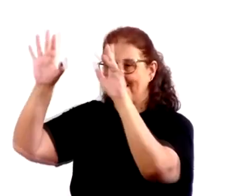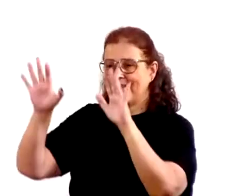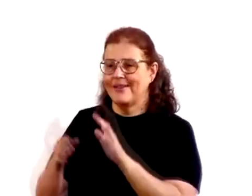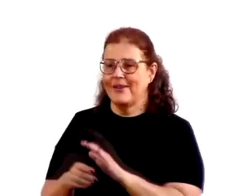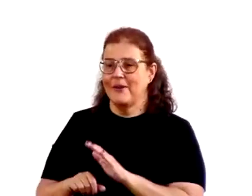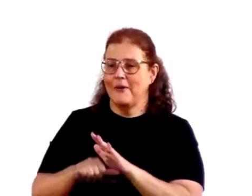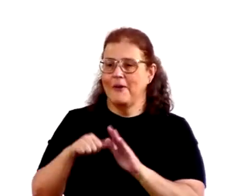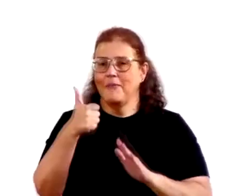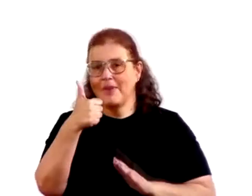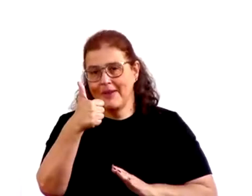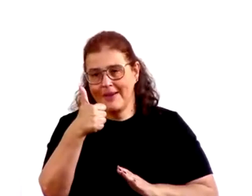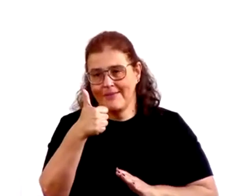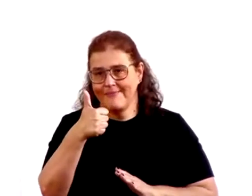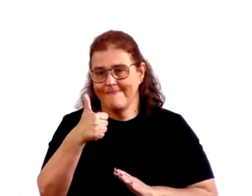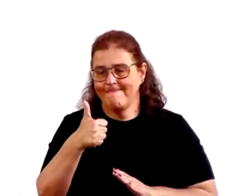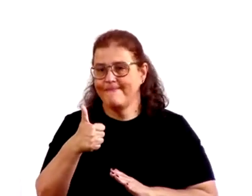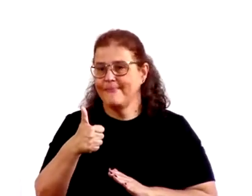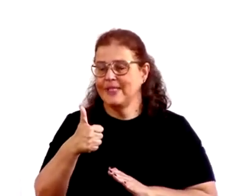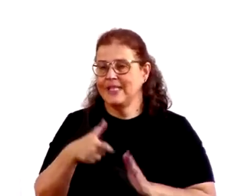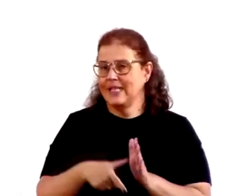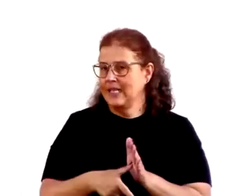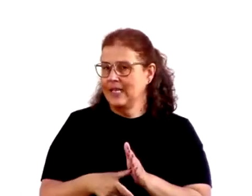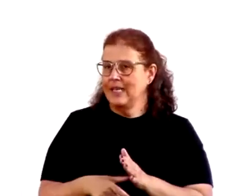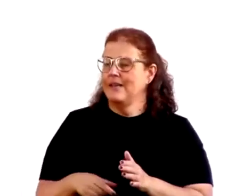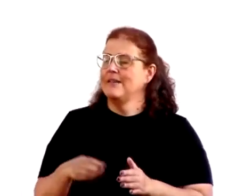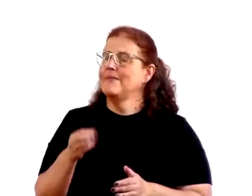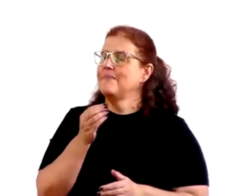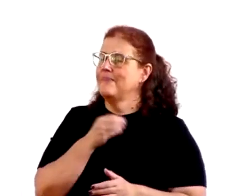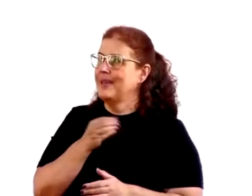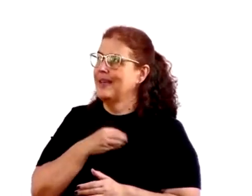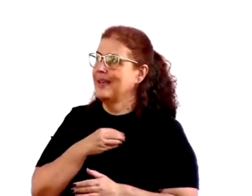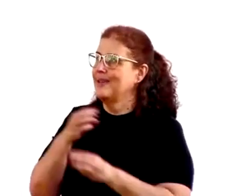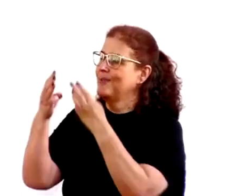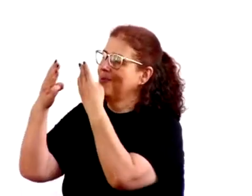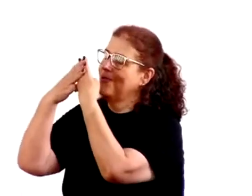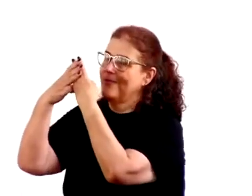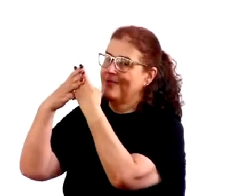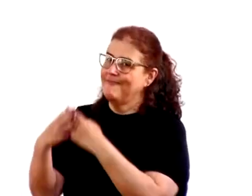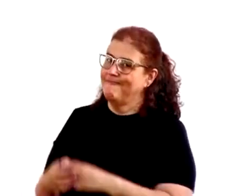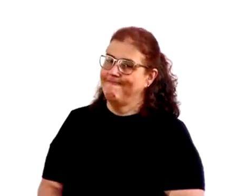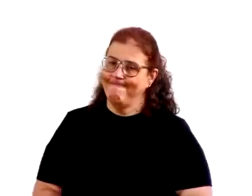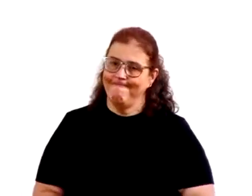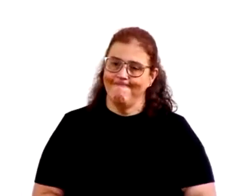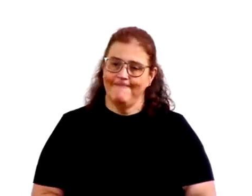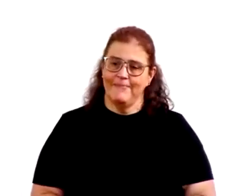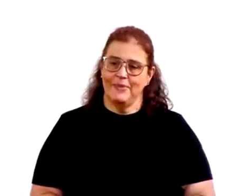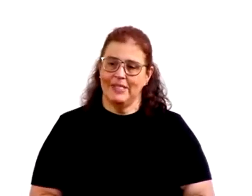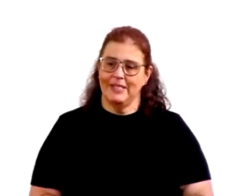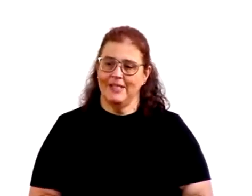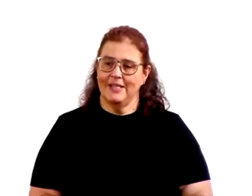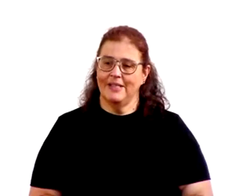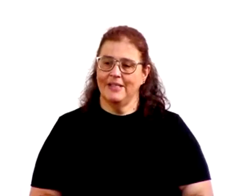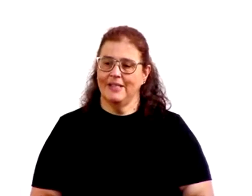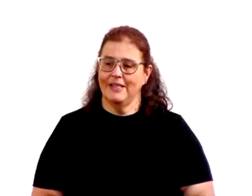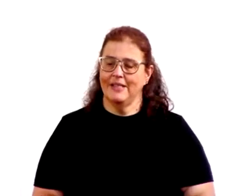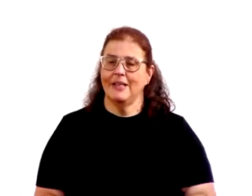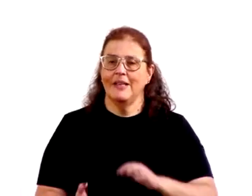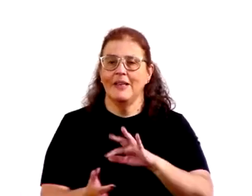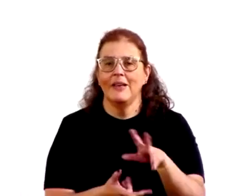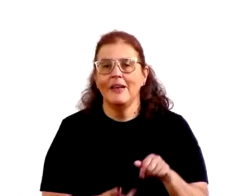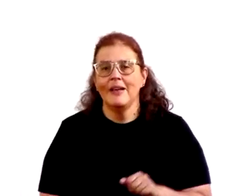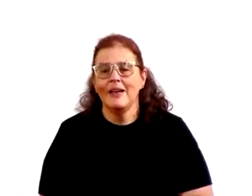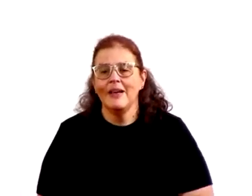tudo, confessando os nossos pecados, tirando a coroa da nossa cabeça e detonando na pedra